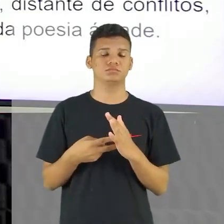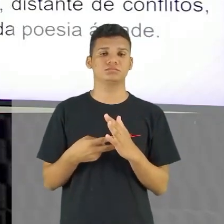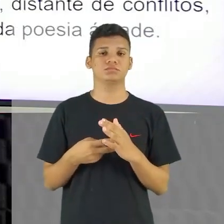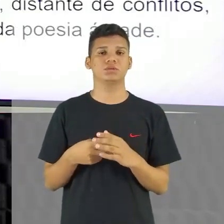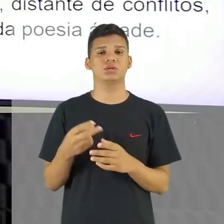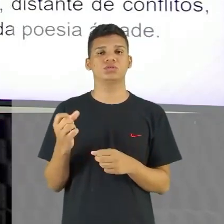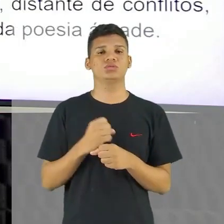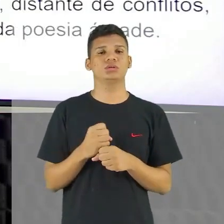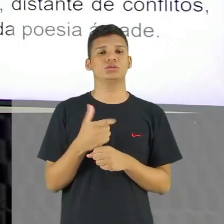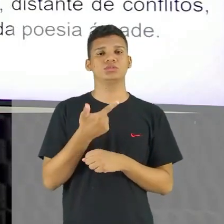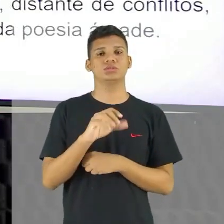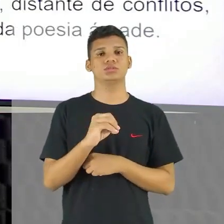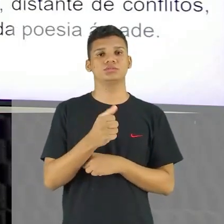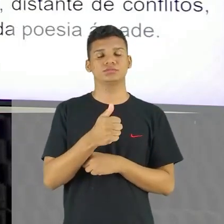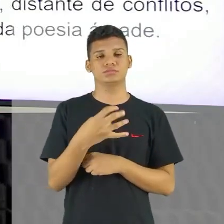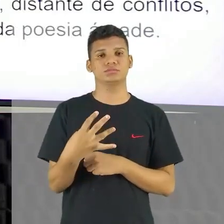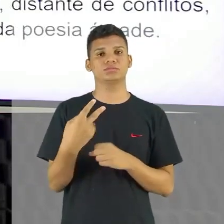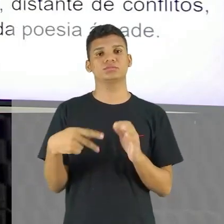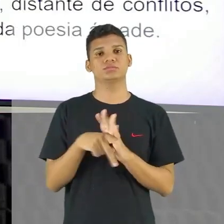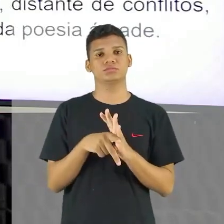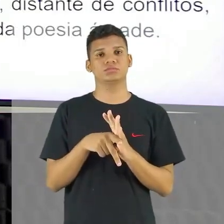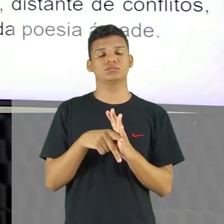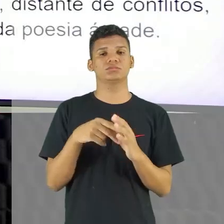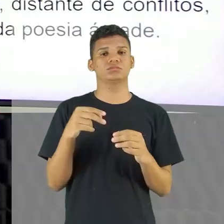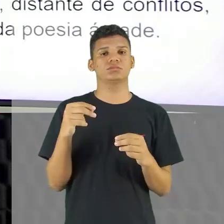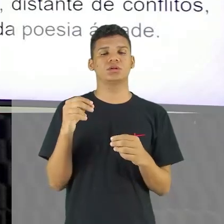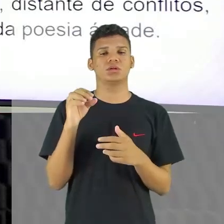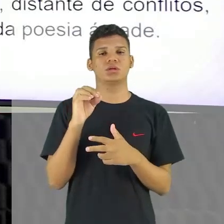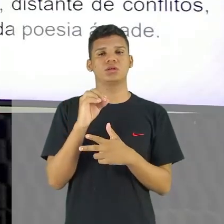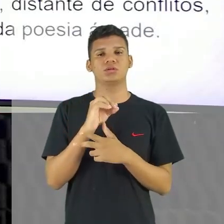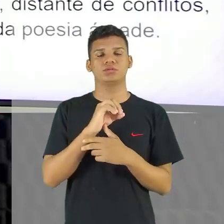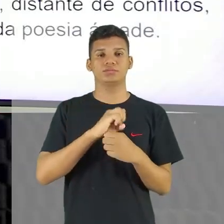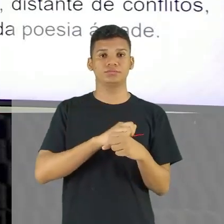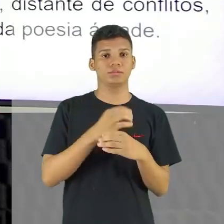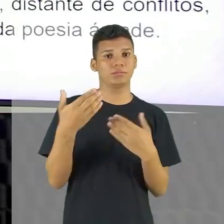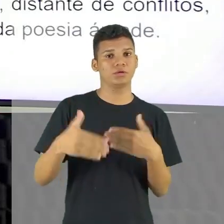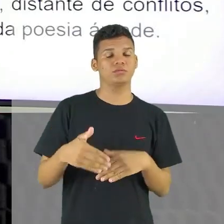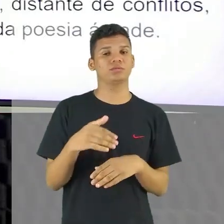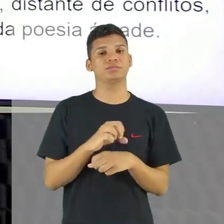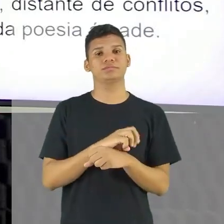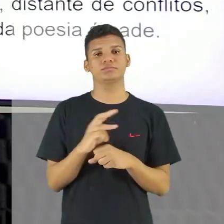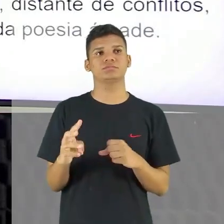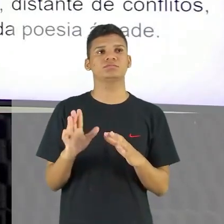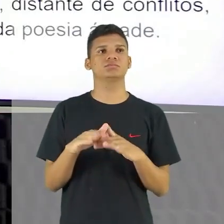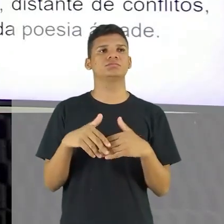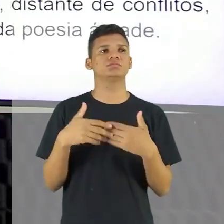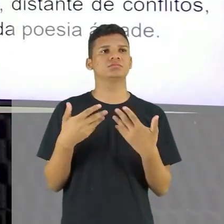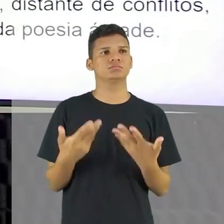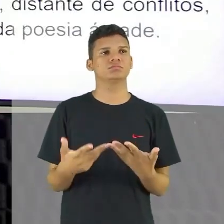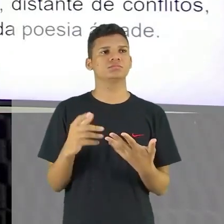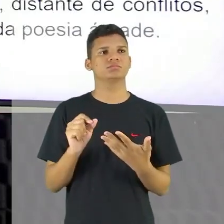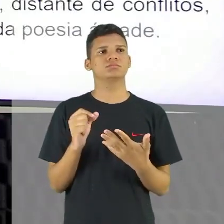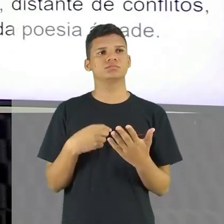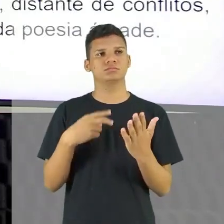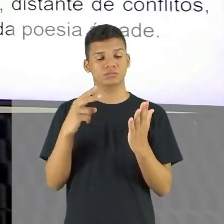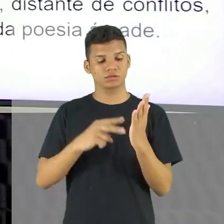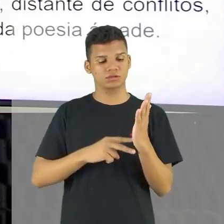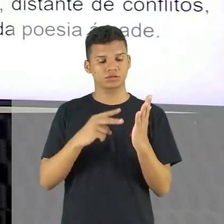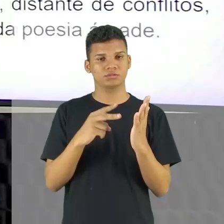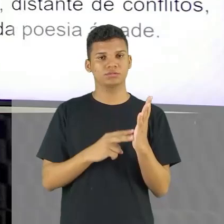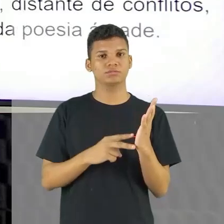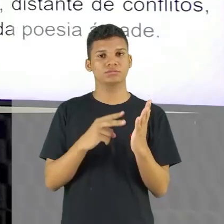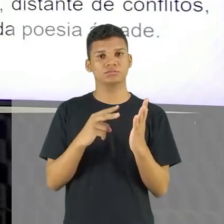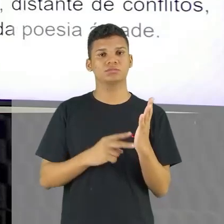de 2014 no vestibular da UEMA, que diz assim, ó. Com base na leitura dos versos, em que se